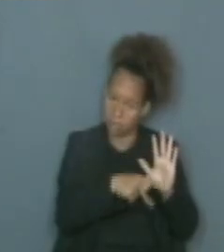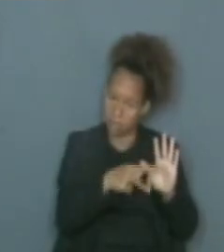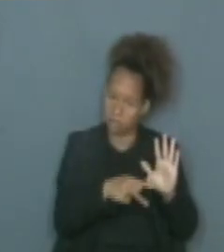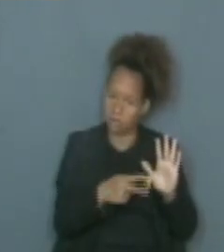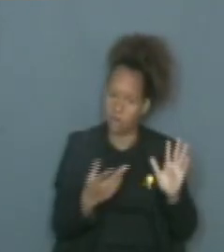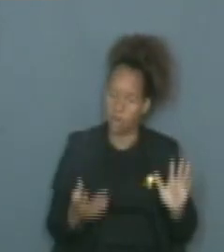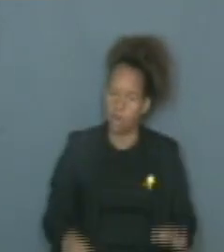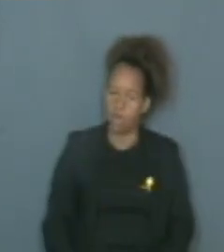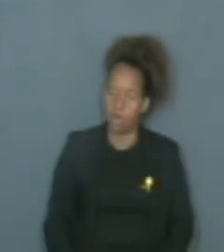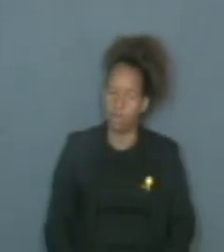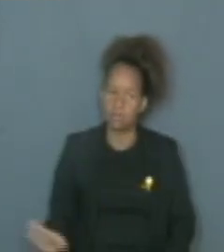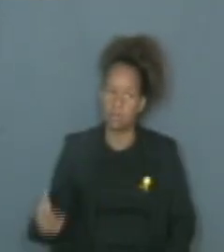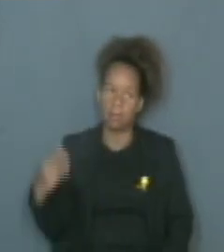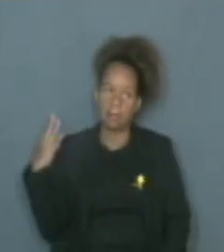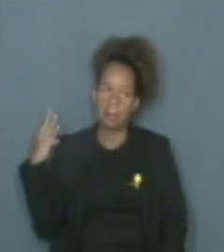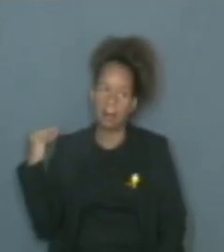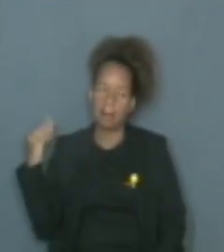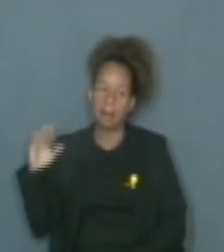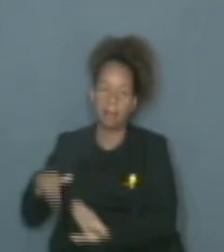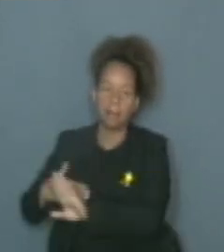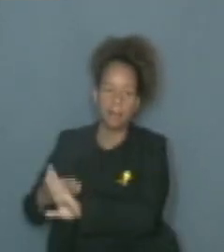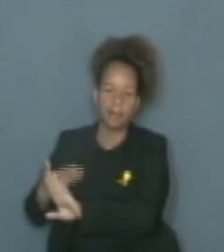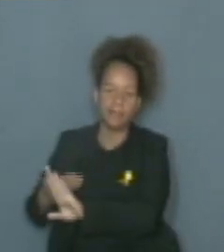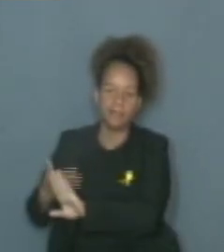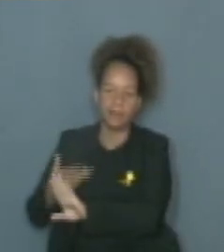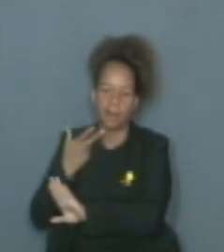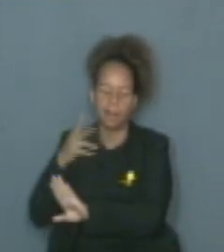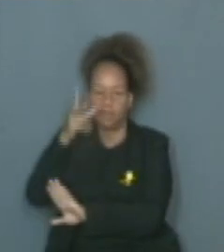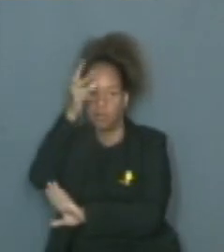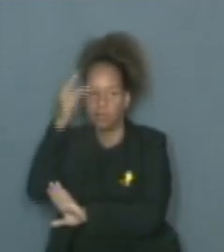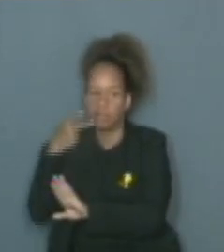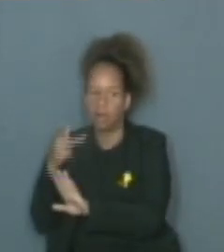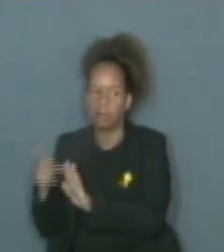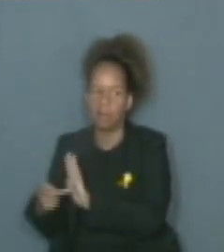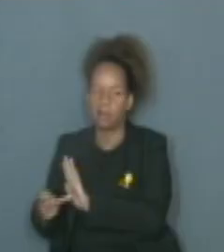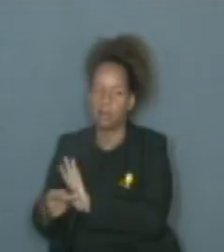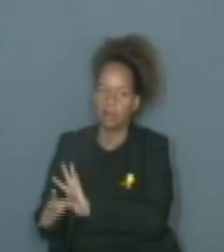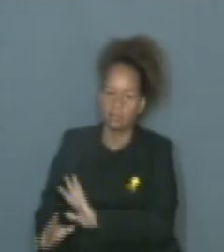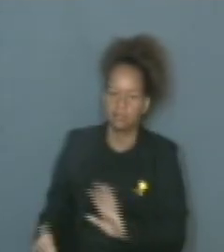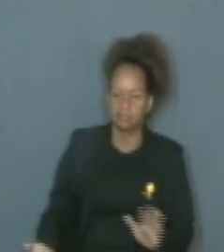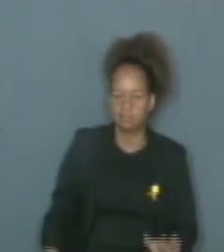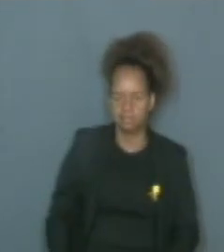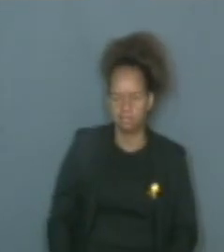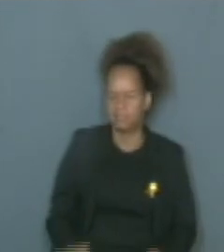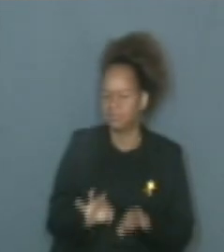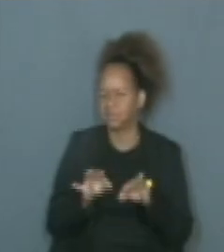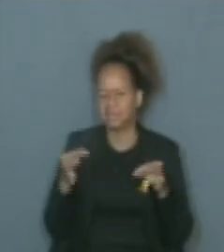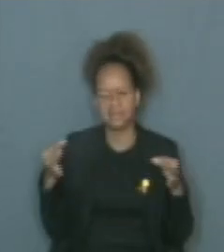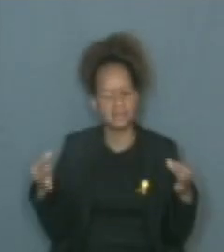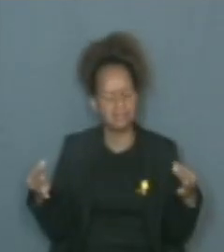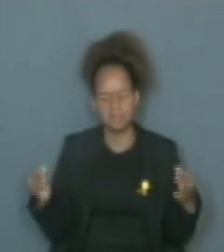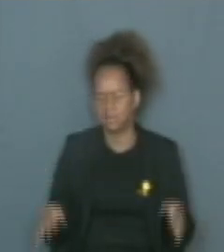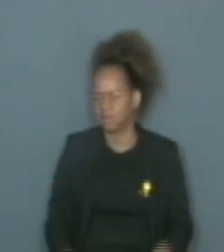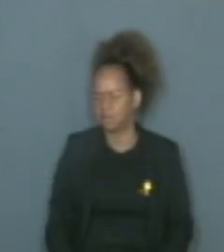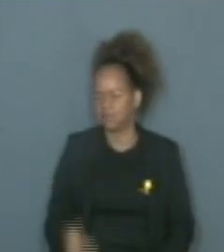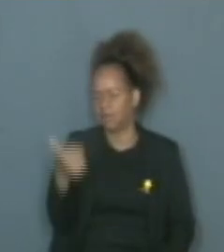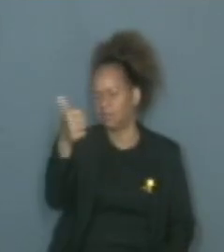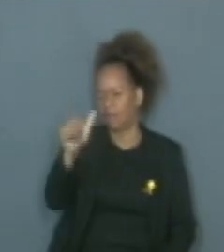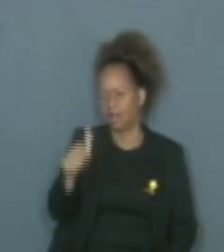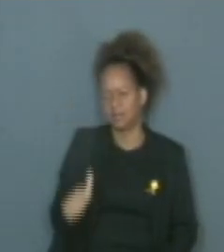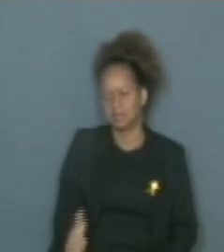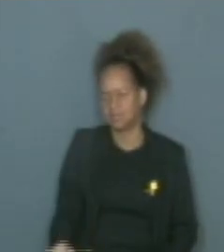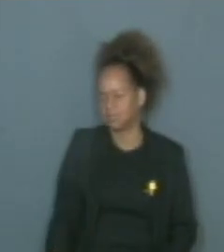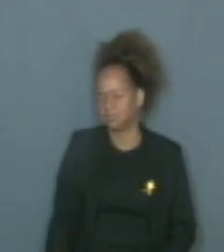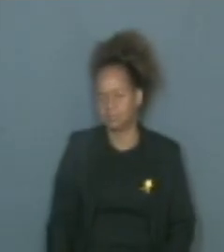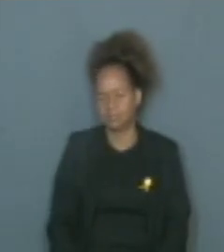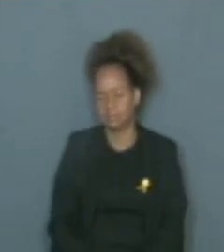estão submetidos ao que a prefeitura estabelece como verdade? É simples. É simples a análise a se